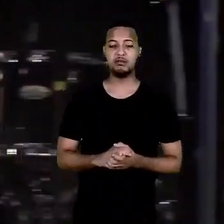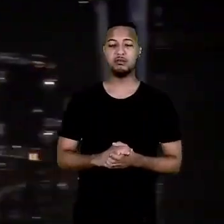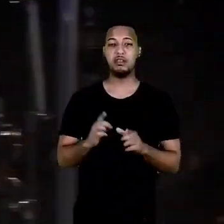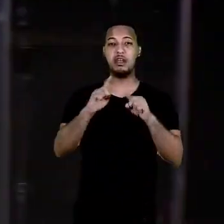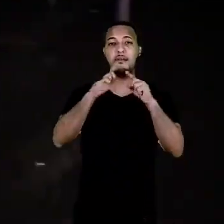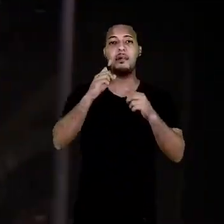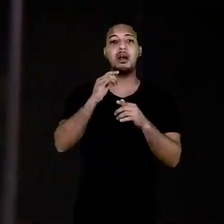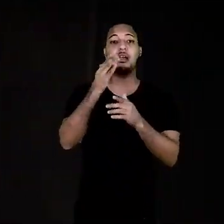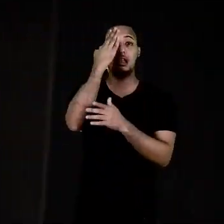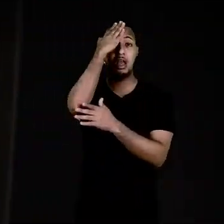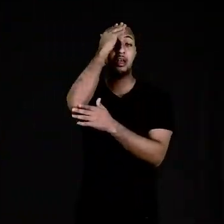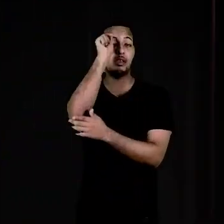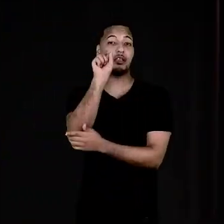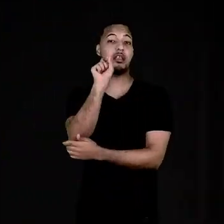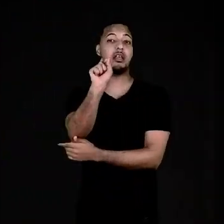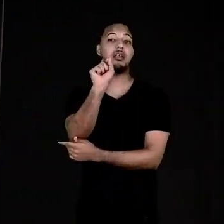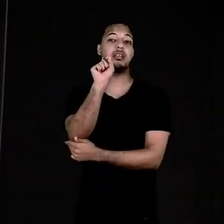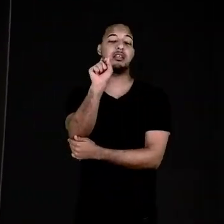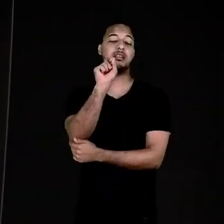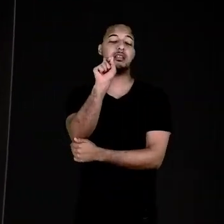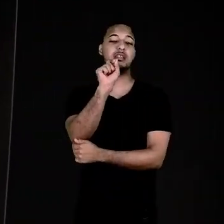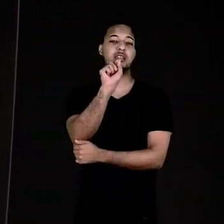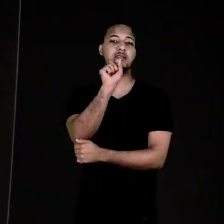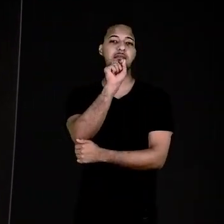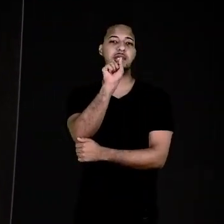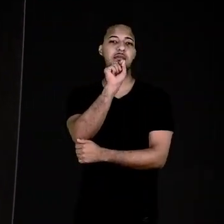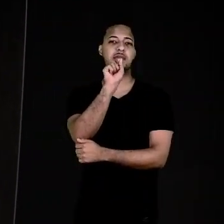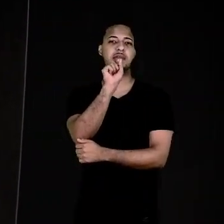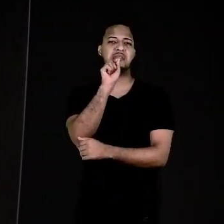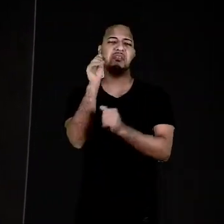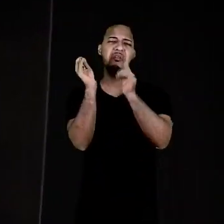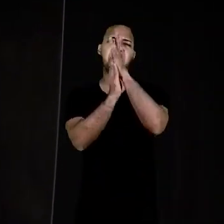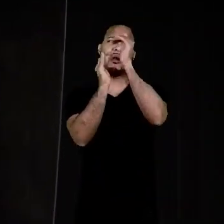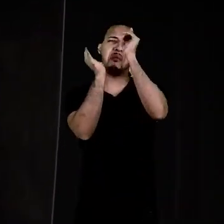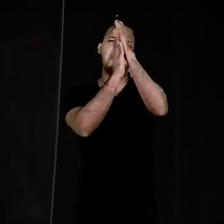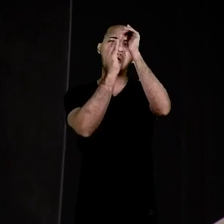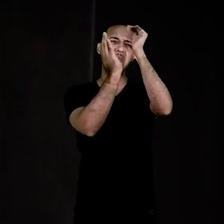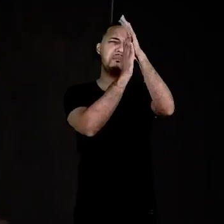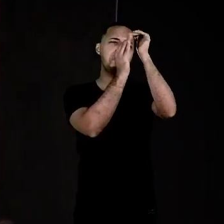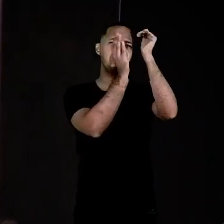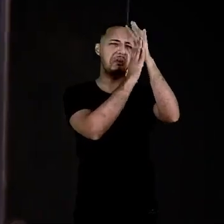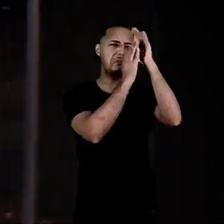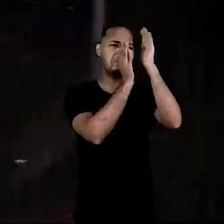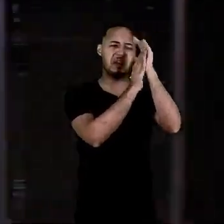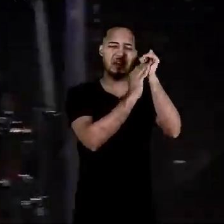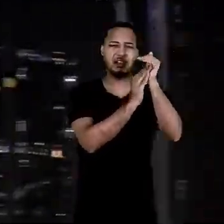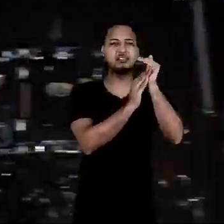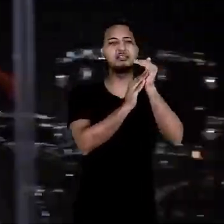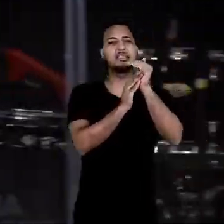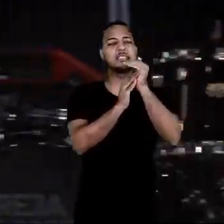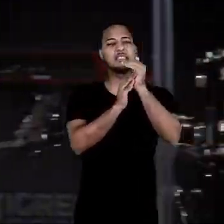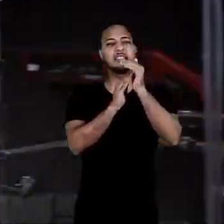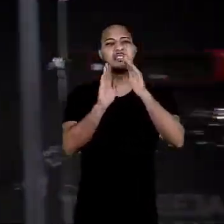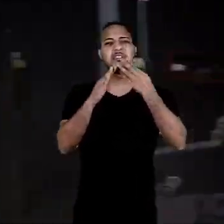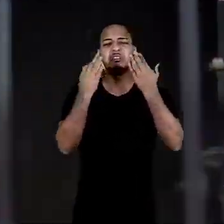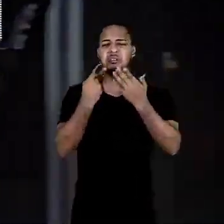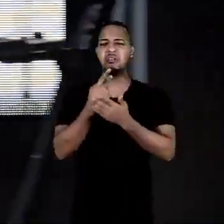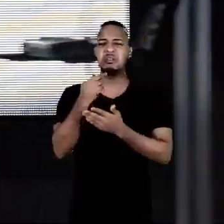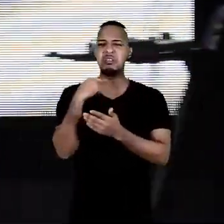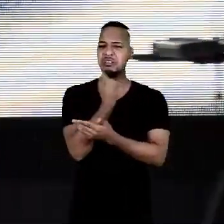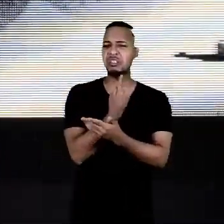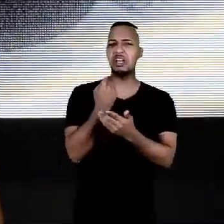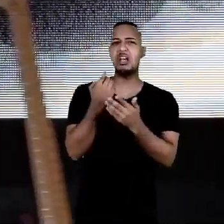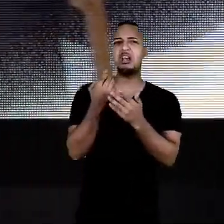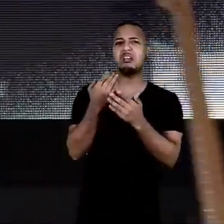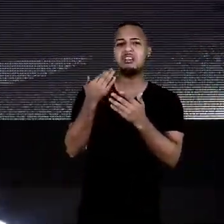Mas uma coisa eu sei, que eles cantavam o hino de louvor a Deus. Eles louvavam. E quando a gente louva, quando a